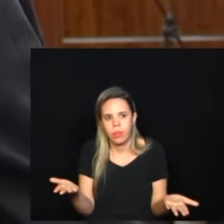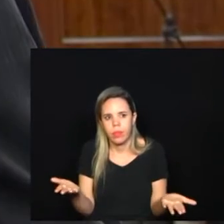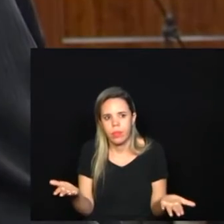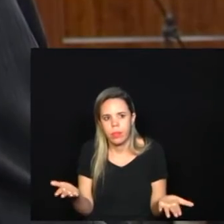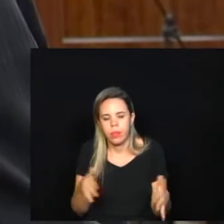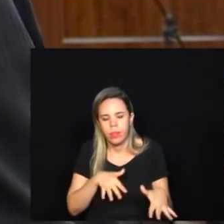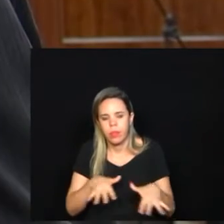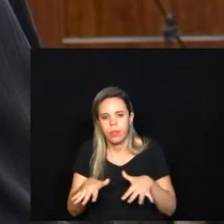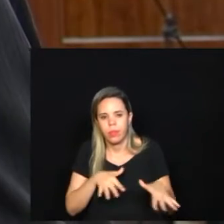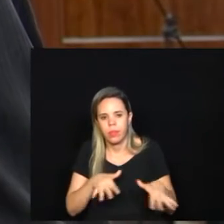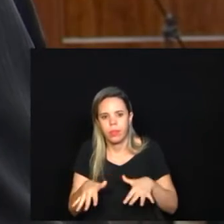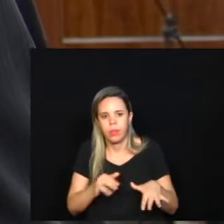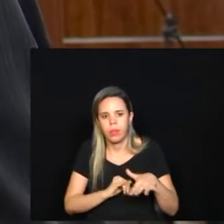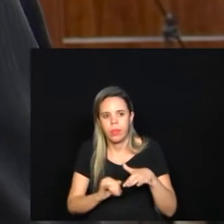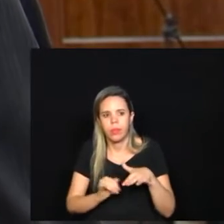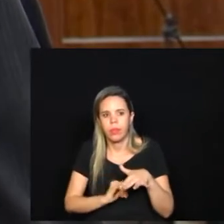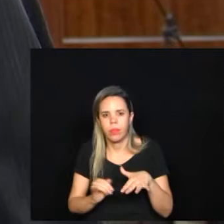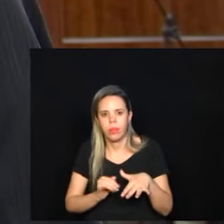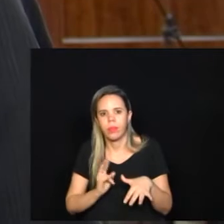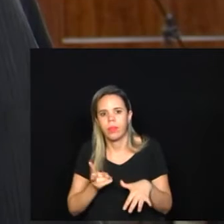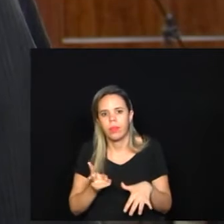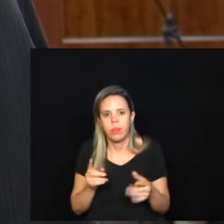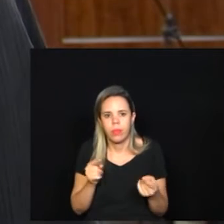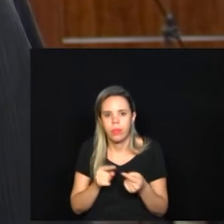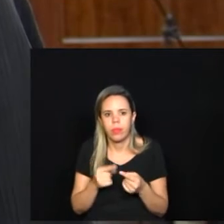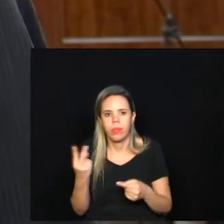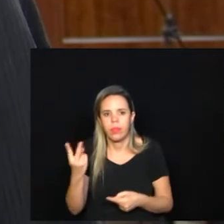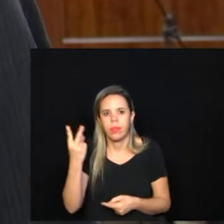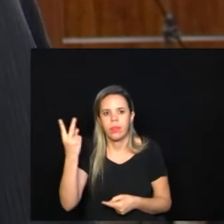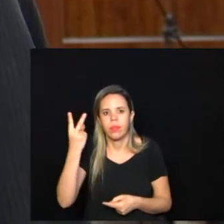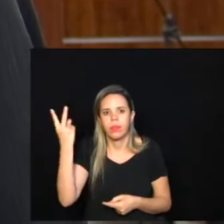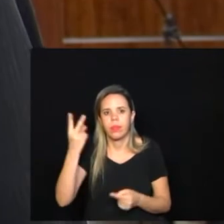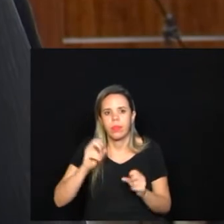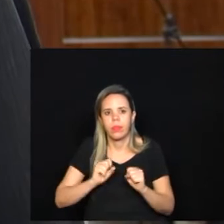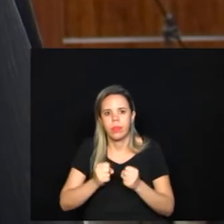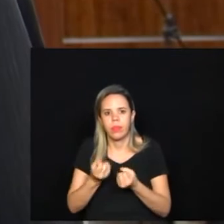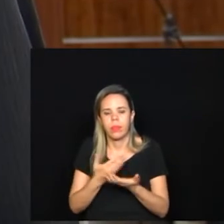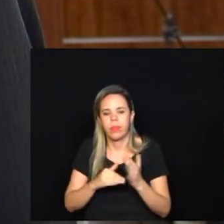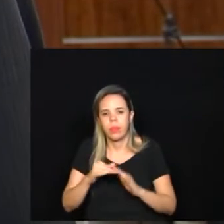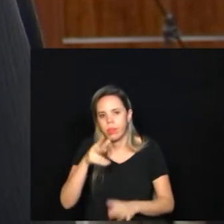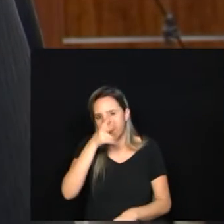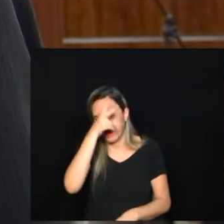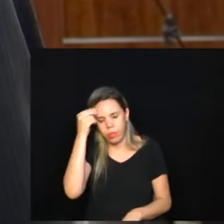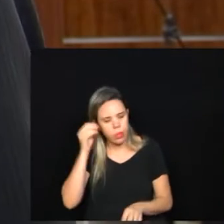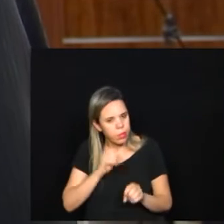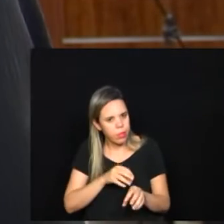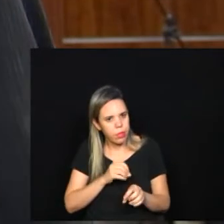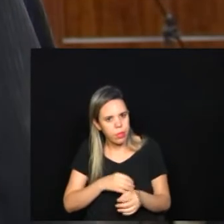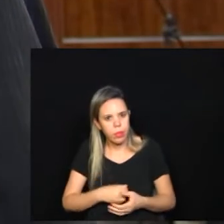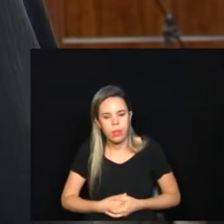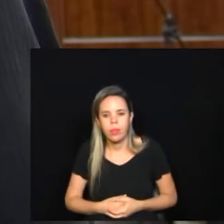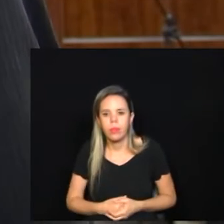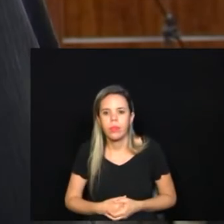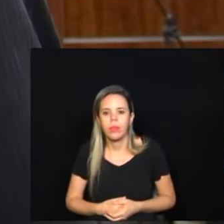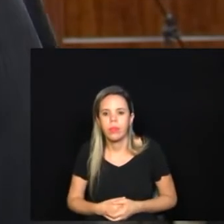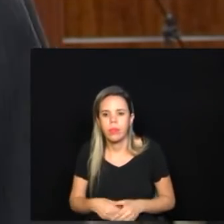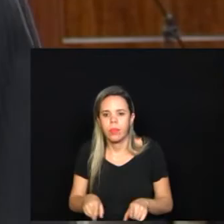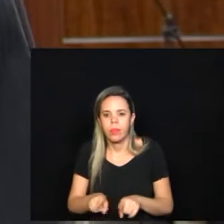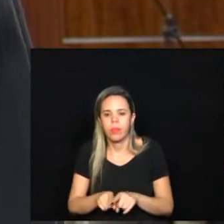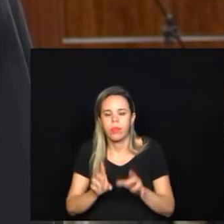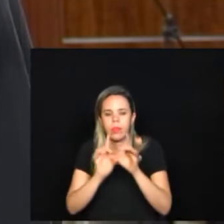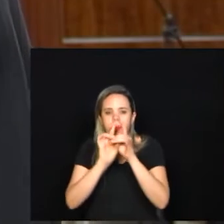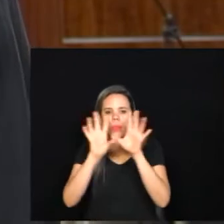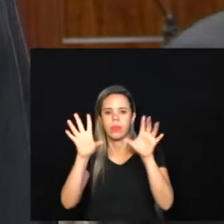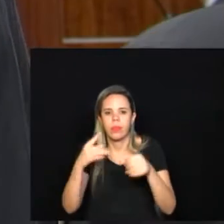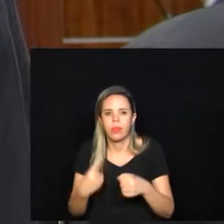com movimentos, entidades, sempre no sentido de valorizar, defender a escola pública, a educação pública e também